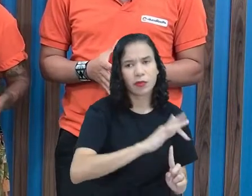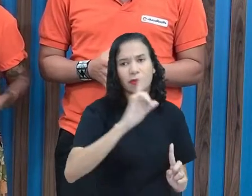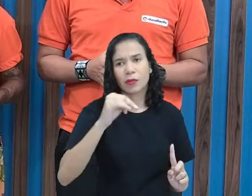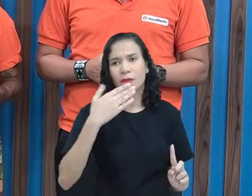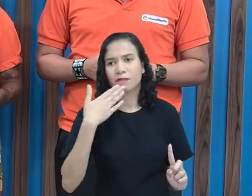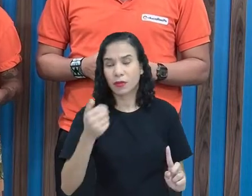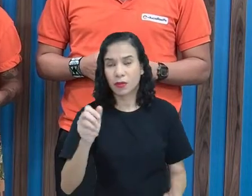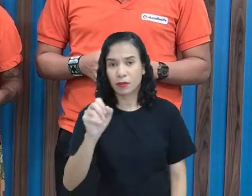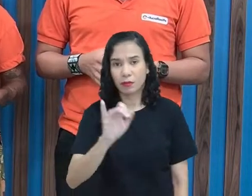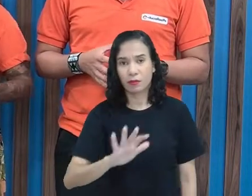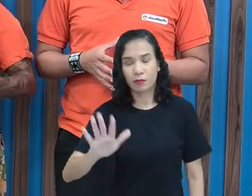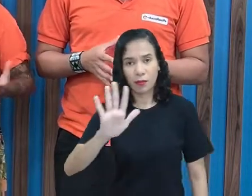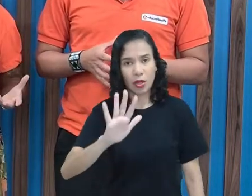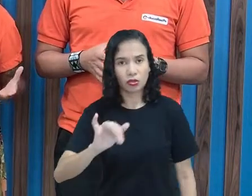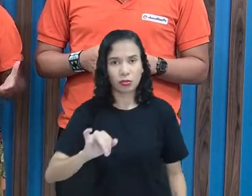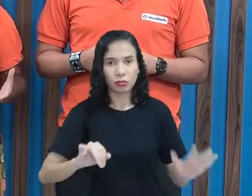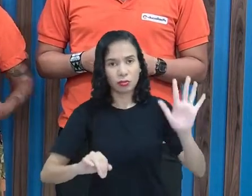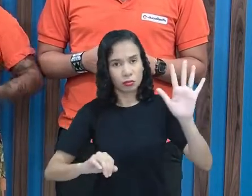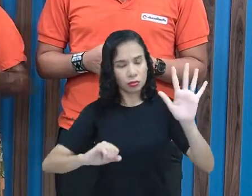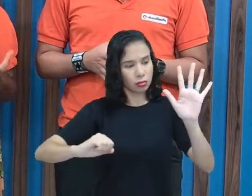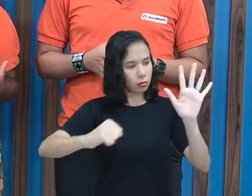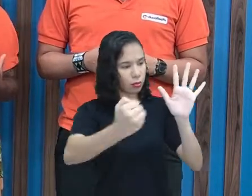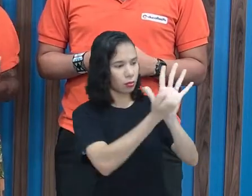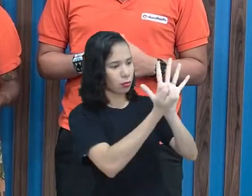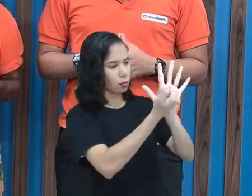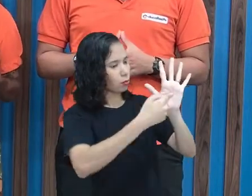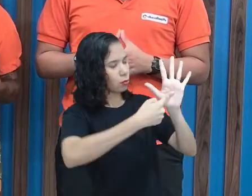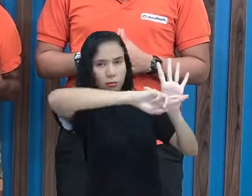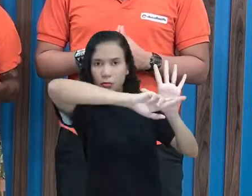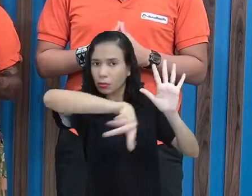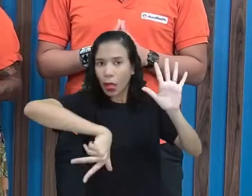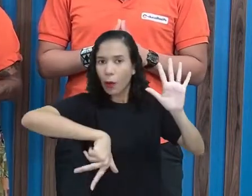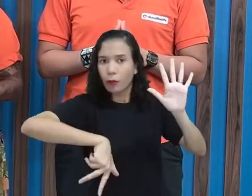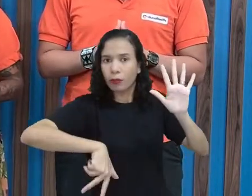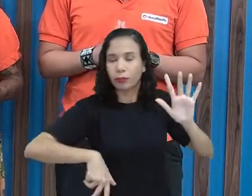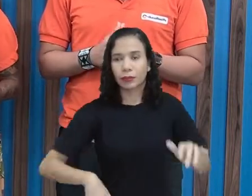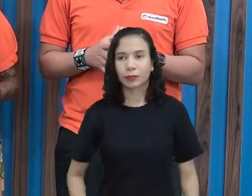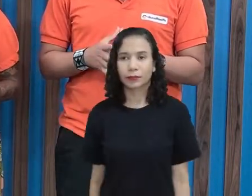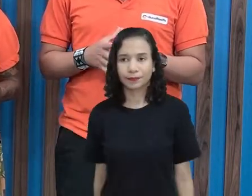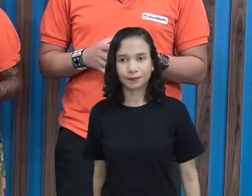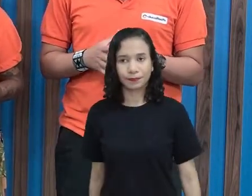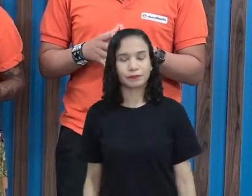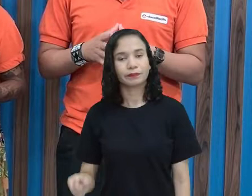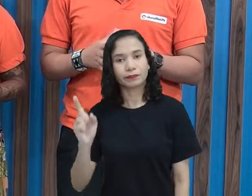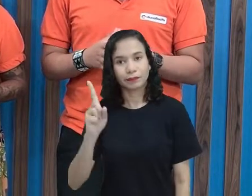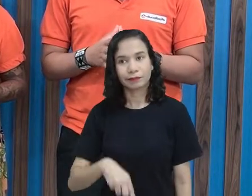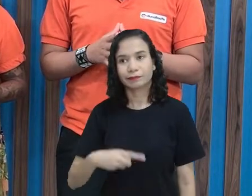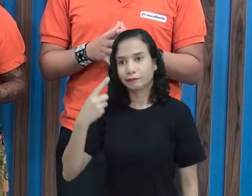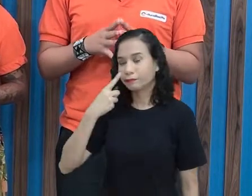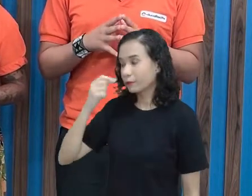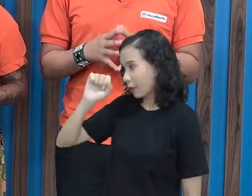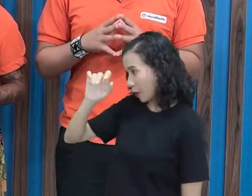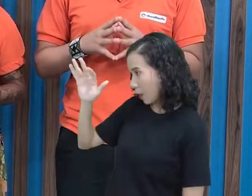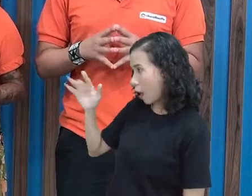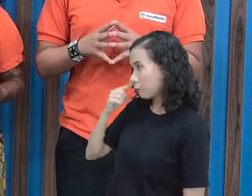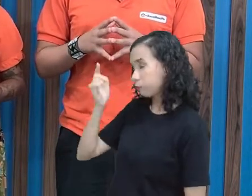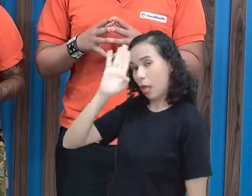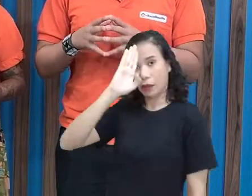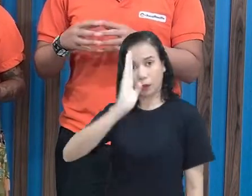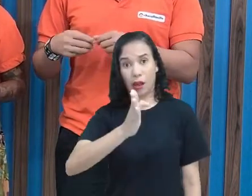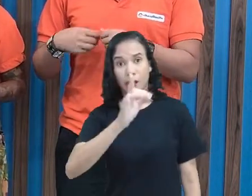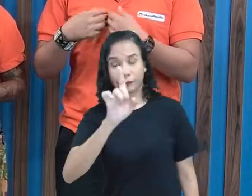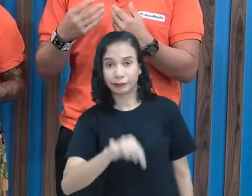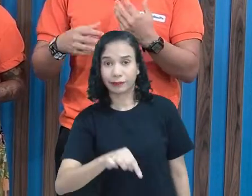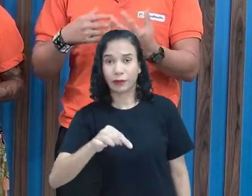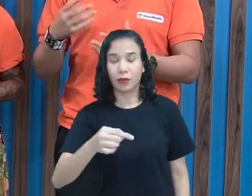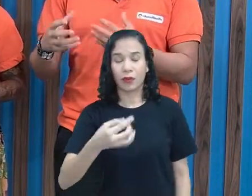trazer essa daí já mostrando muito claramente que racismo não deveria ser aceito. Exatamente, a mensagem está muito clara e muito direta aí, né? E tem